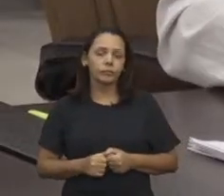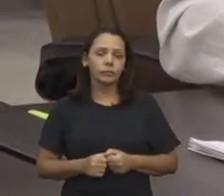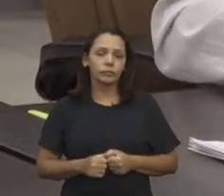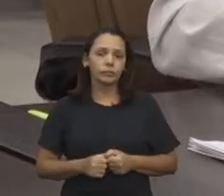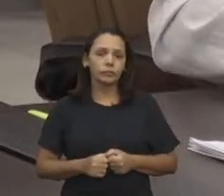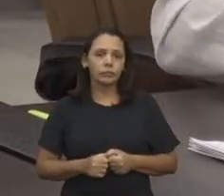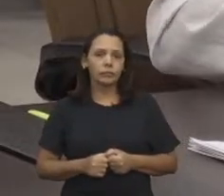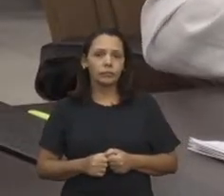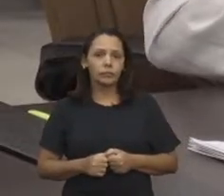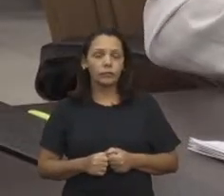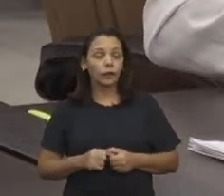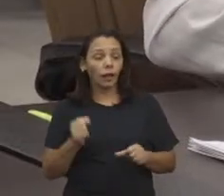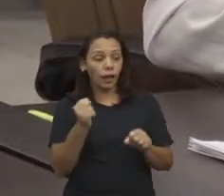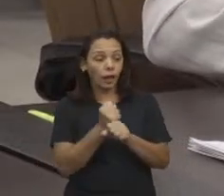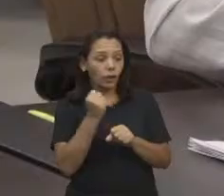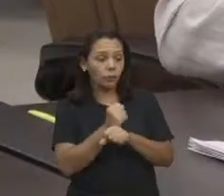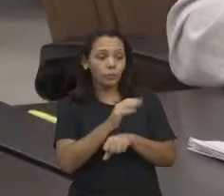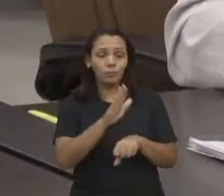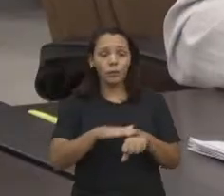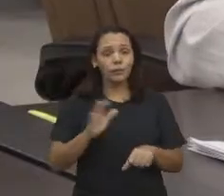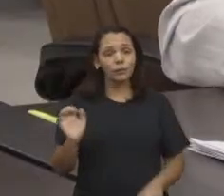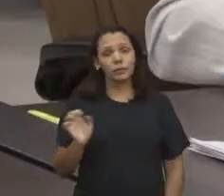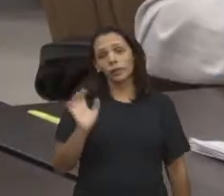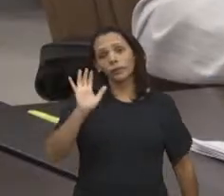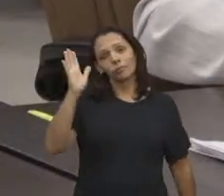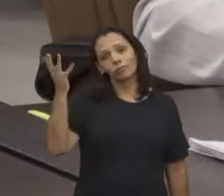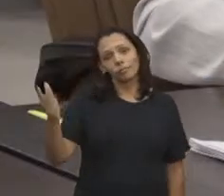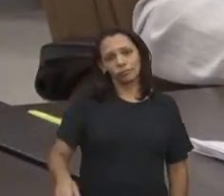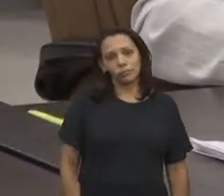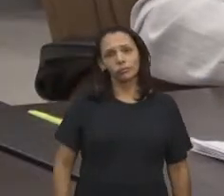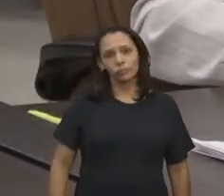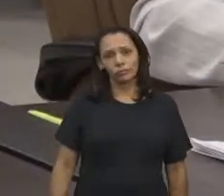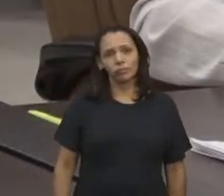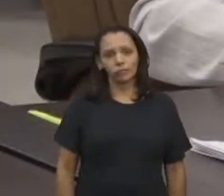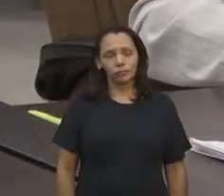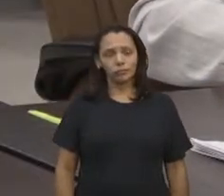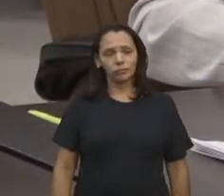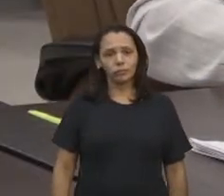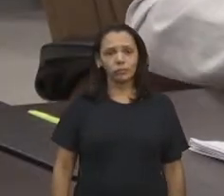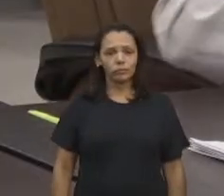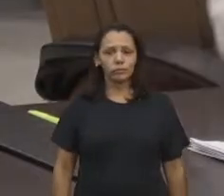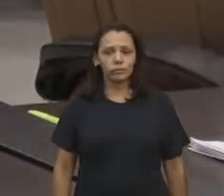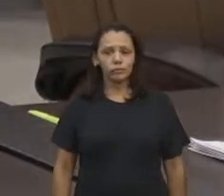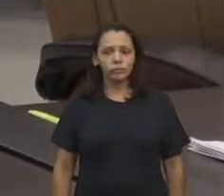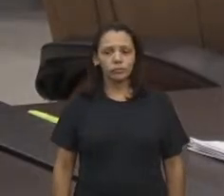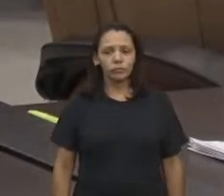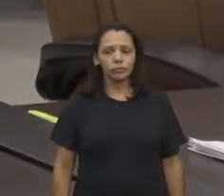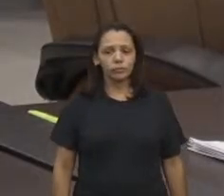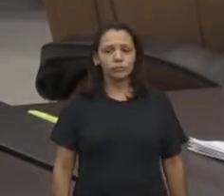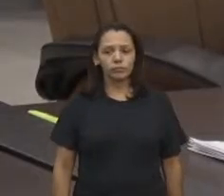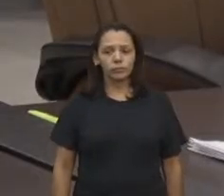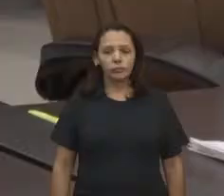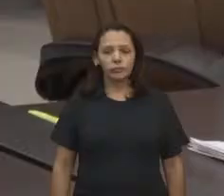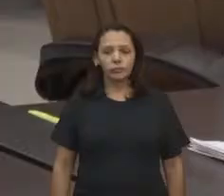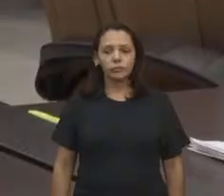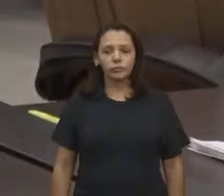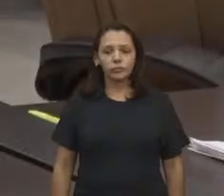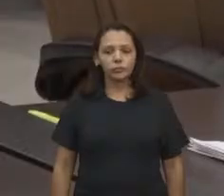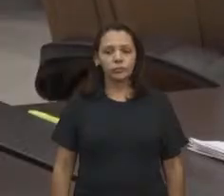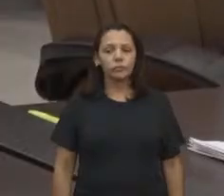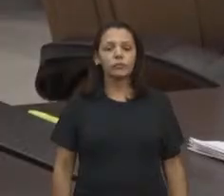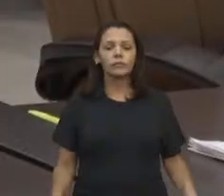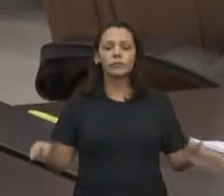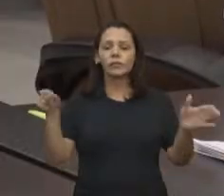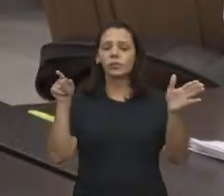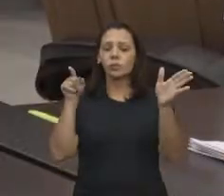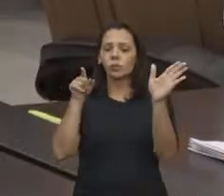A obra sai mais caro para ele nessas condições. Quero aqui também fazer uma